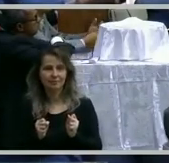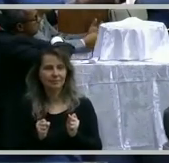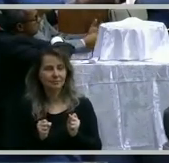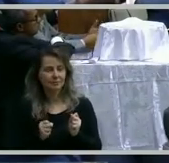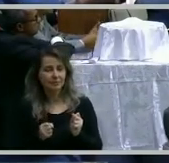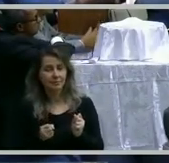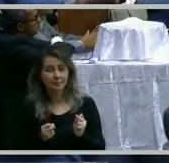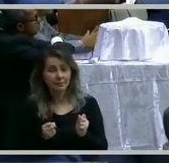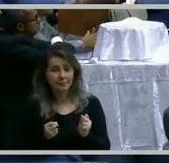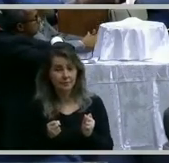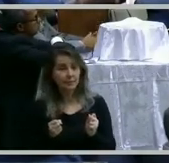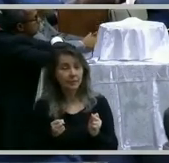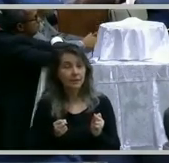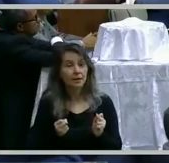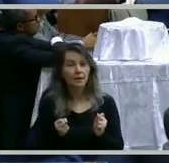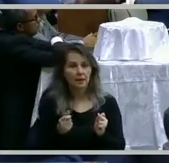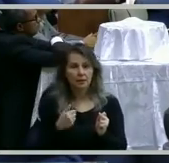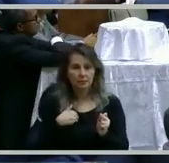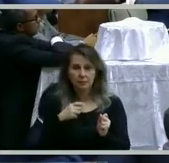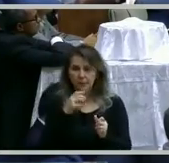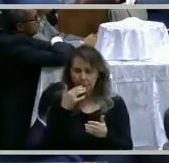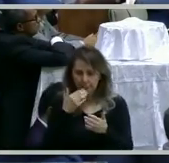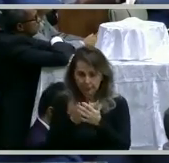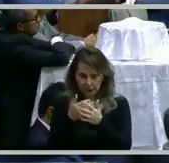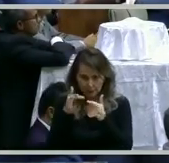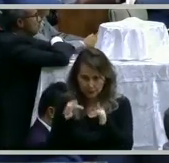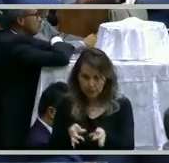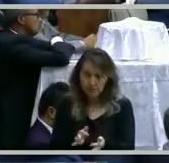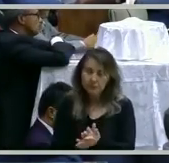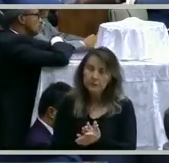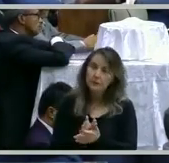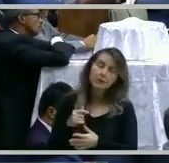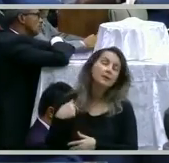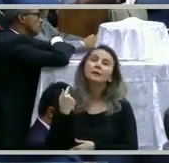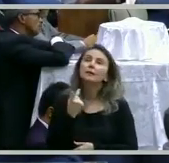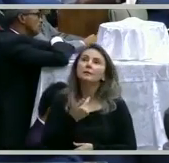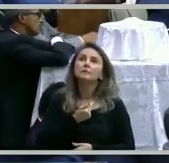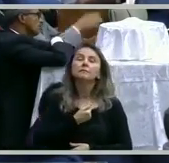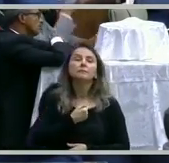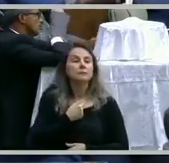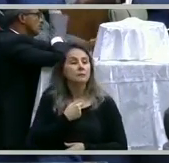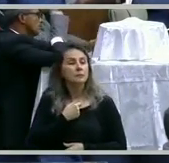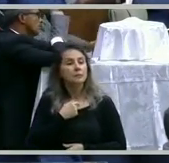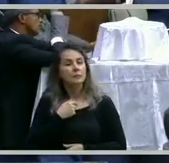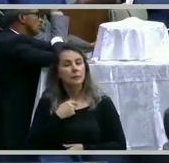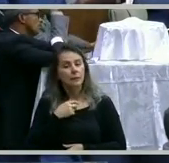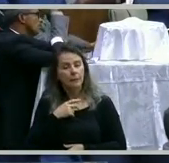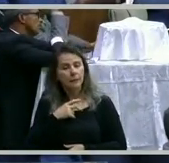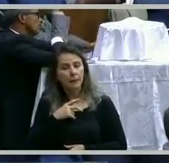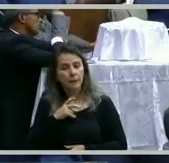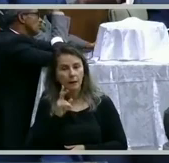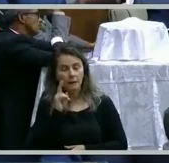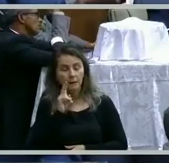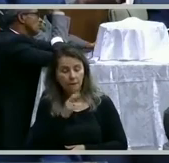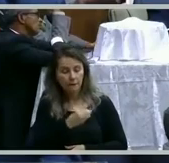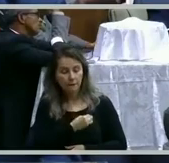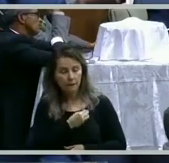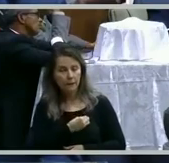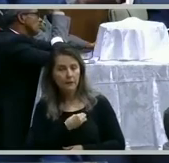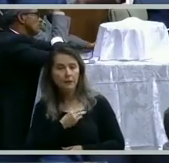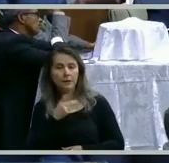Quando nós estamos olhando, estou terminando, pastor. Quando nós estamos olhando para o profeta Elias lá no